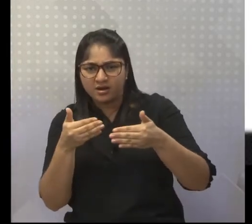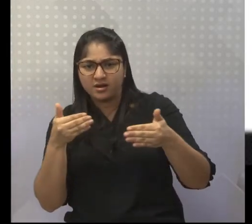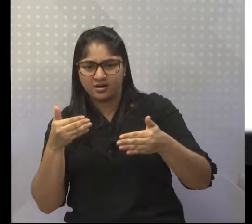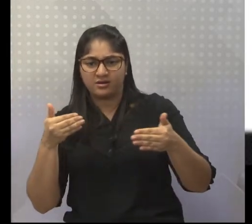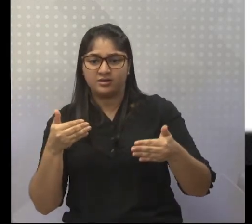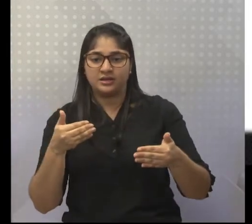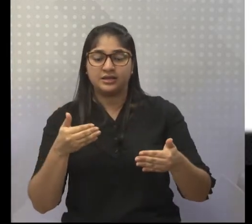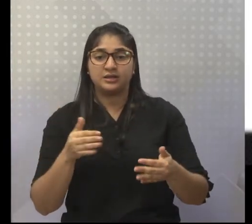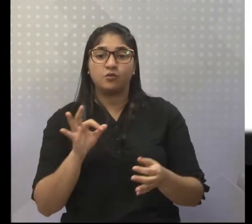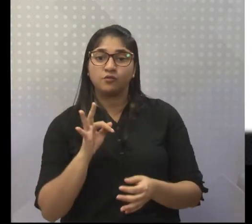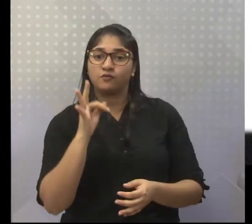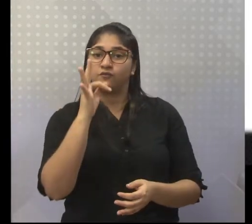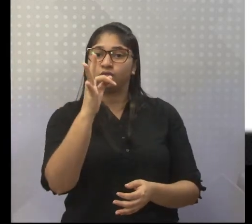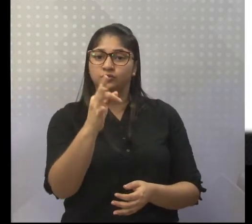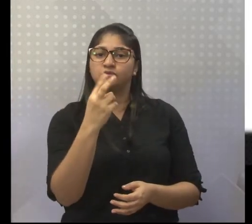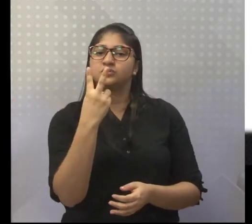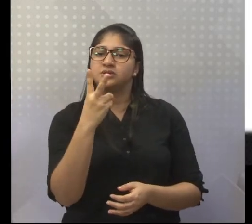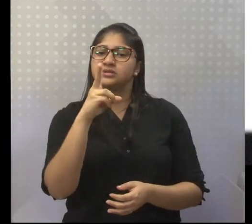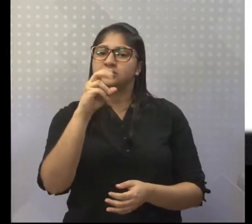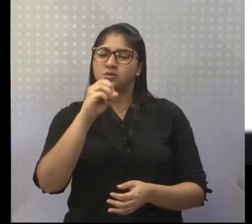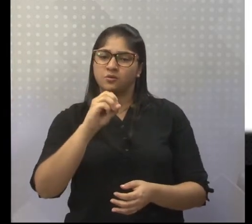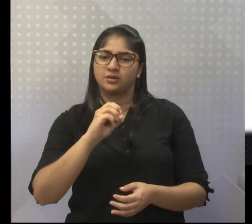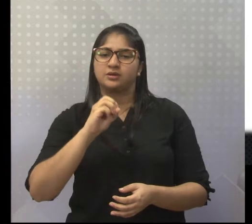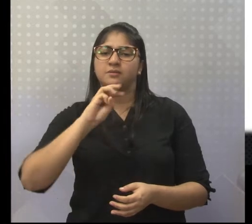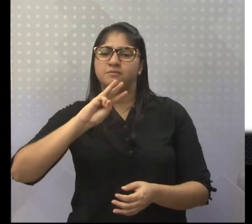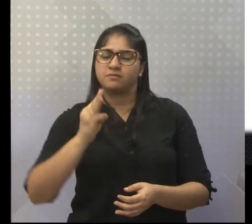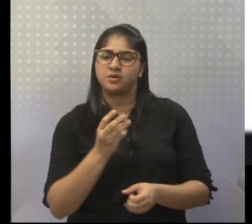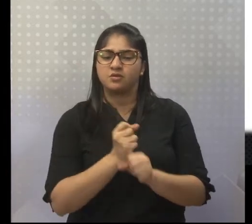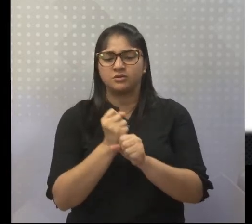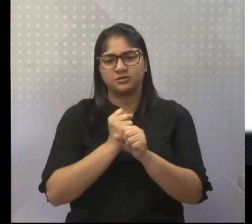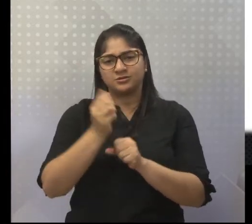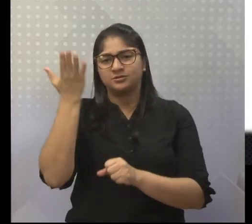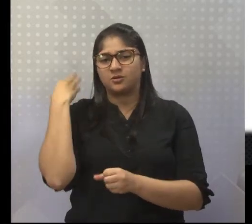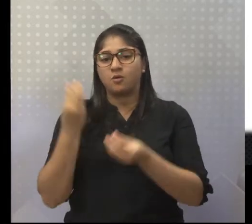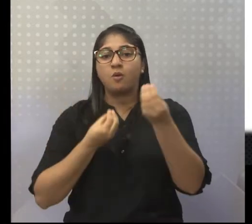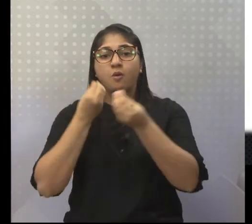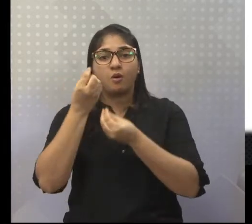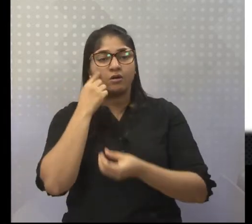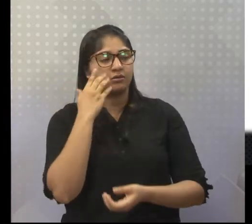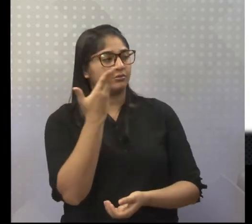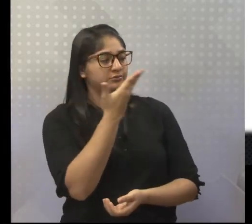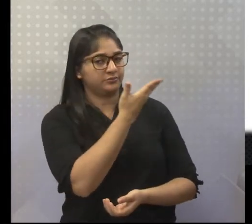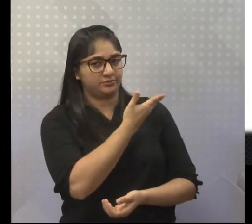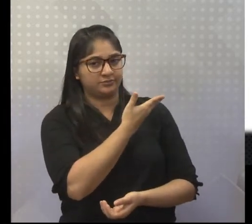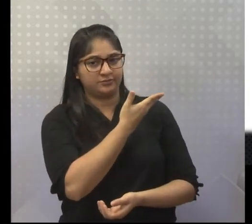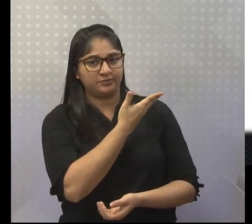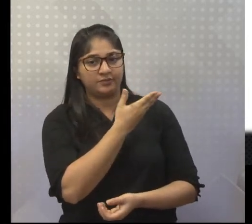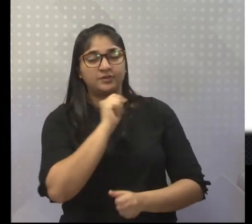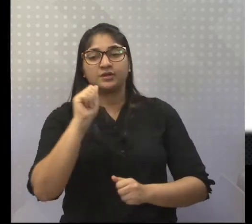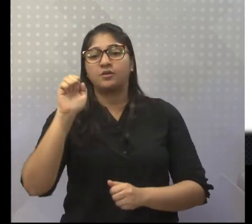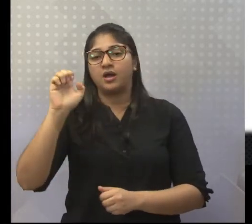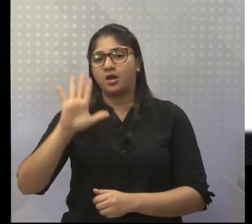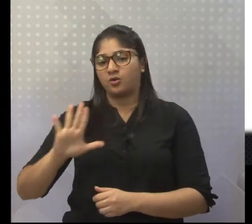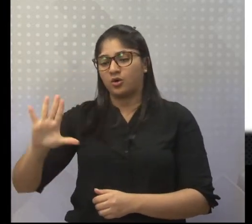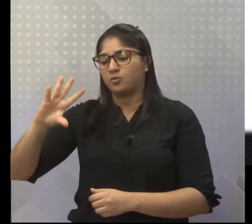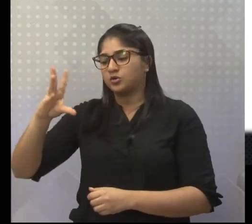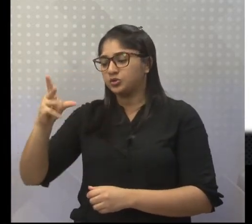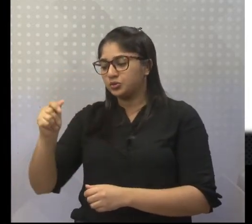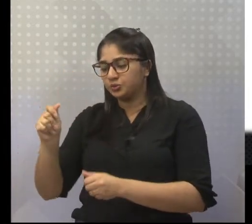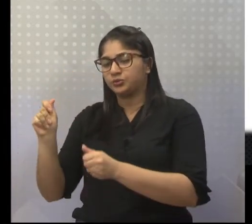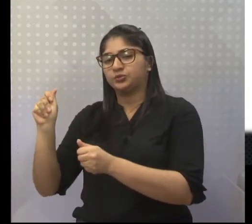daqui há 150 milhões de anos como é que vai ficar olha que você percebeu a áfrica já tá mais junto da europa com a